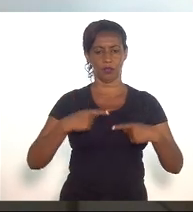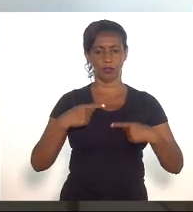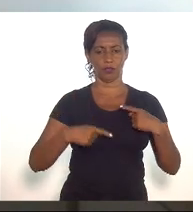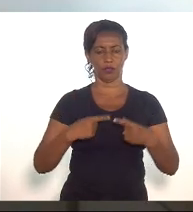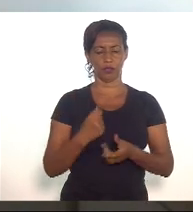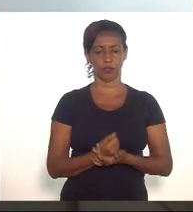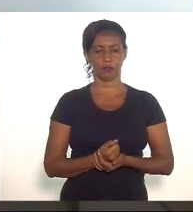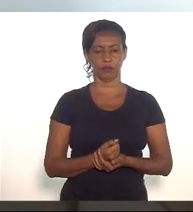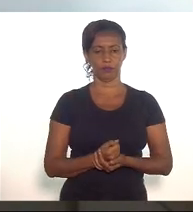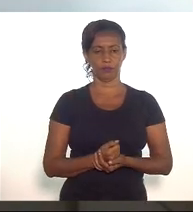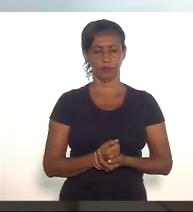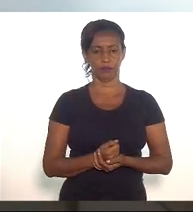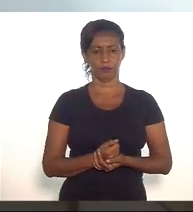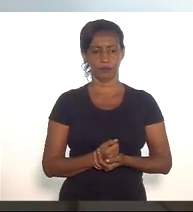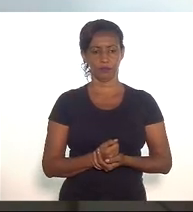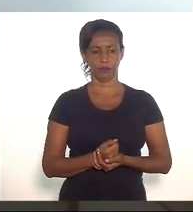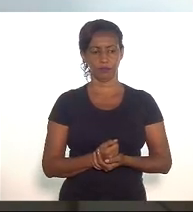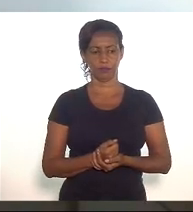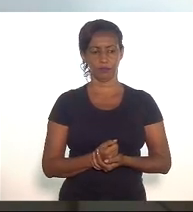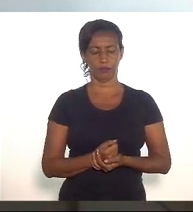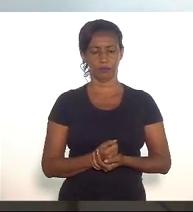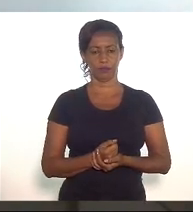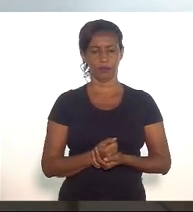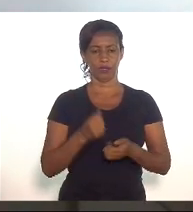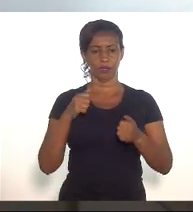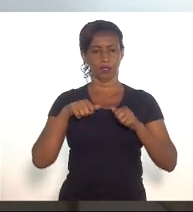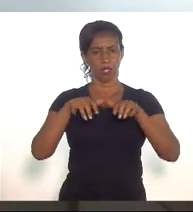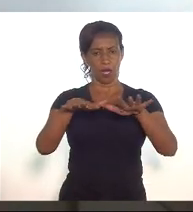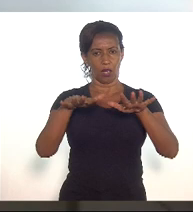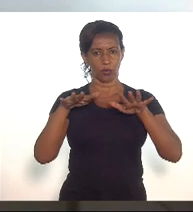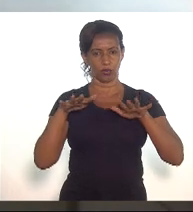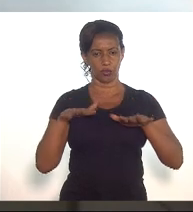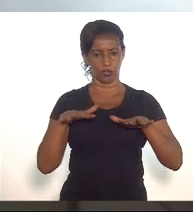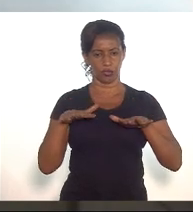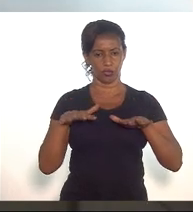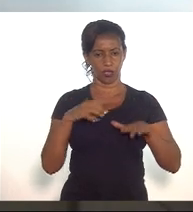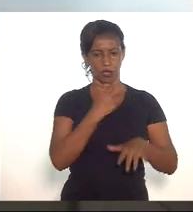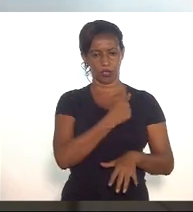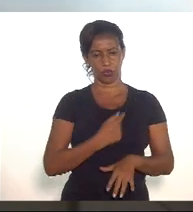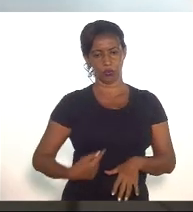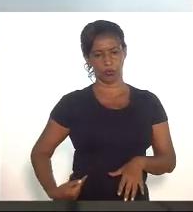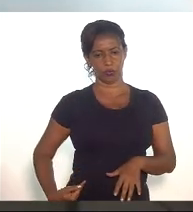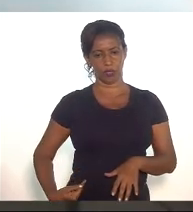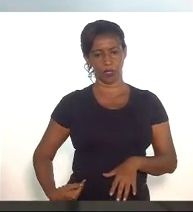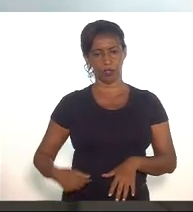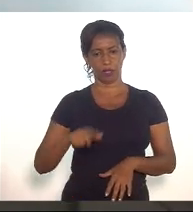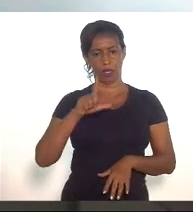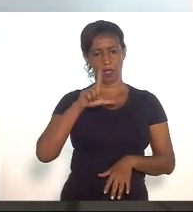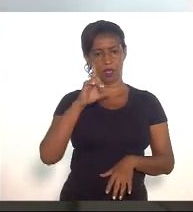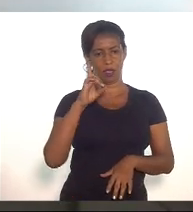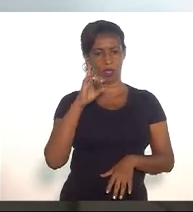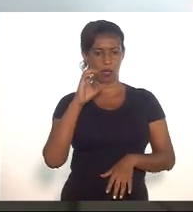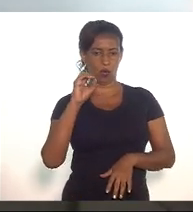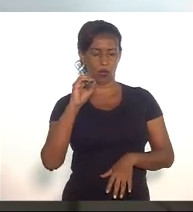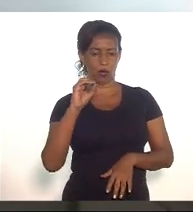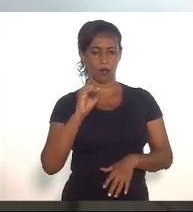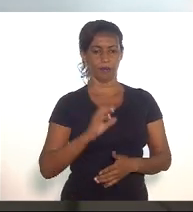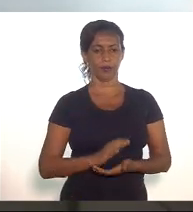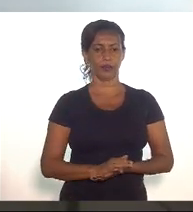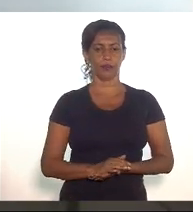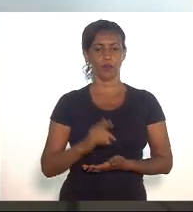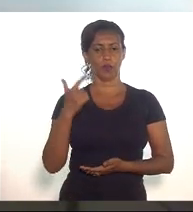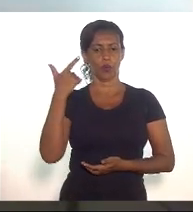quer seja na audiência pública conjunta da LDO, quer seja